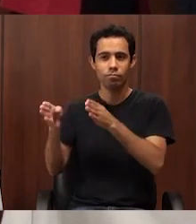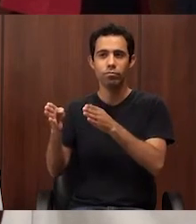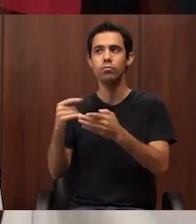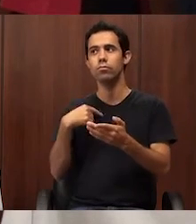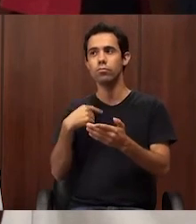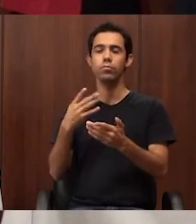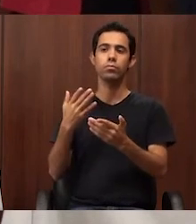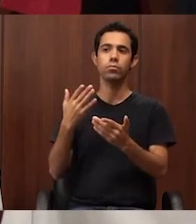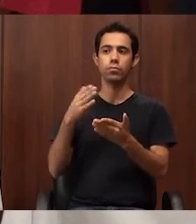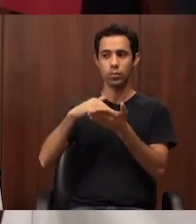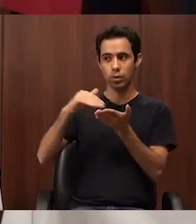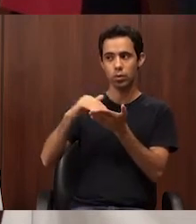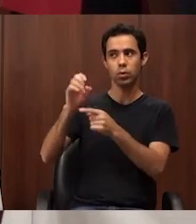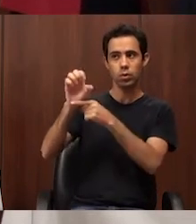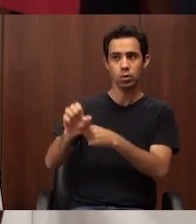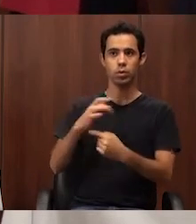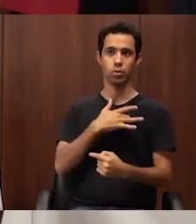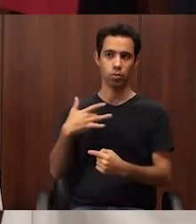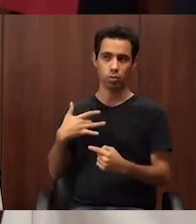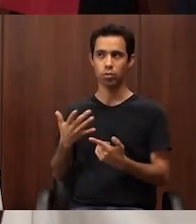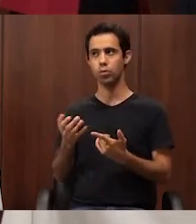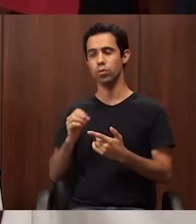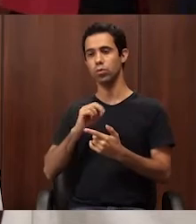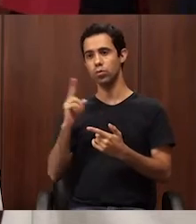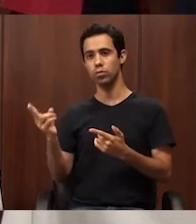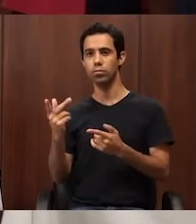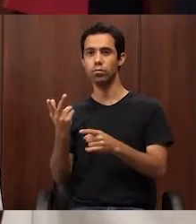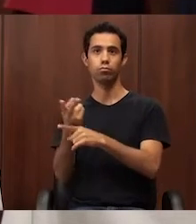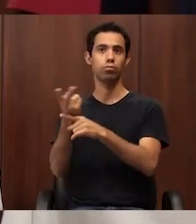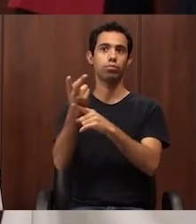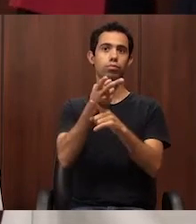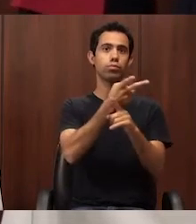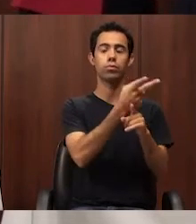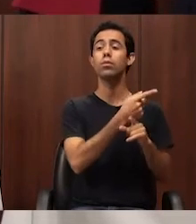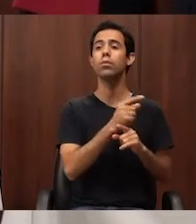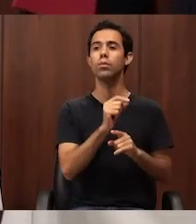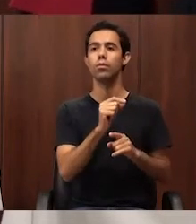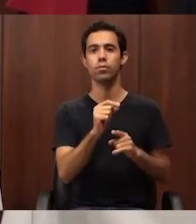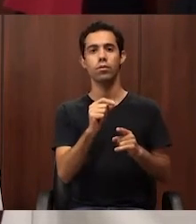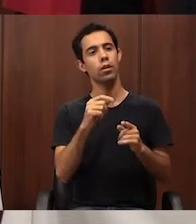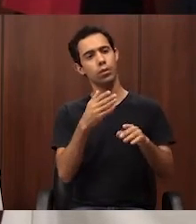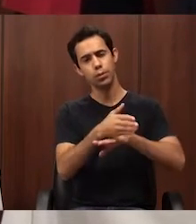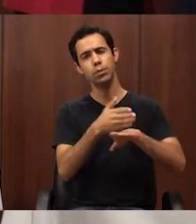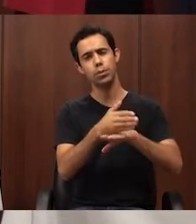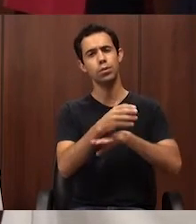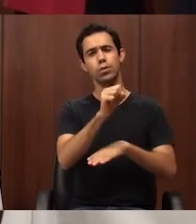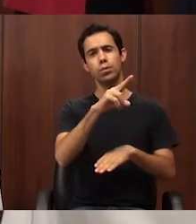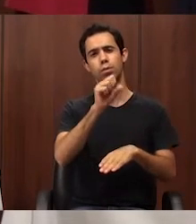vê, a Secretaria de Estado da Saúde, ela buscou uma solução que é o acesso à SUS, que hoje pode